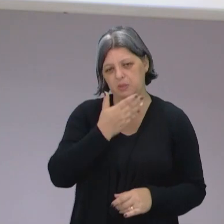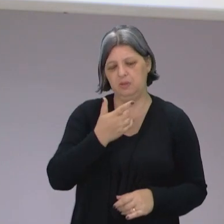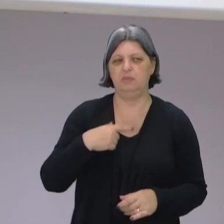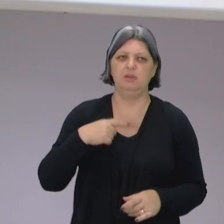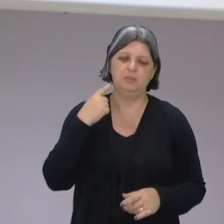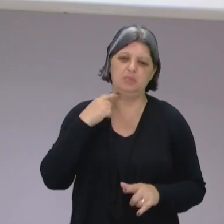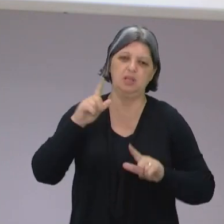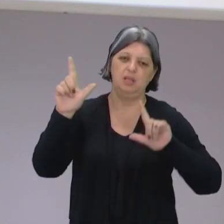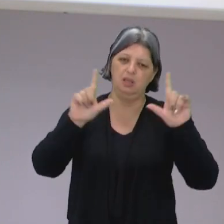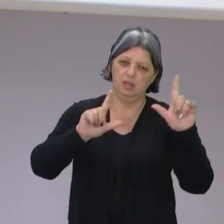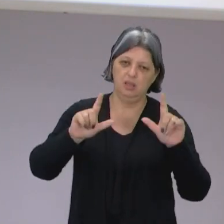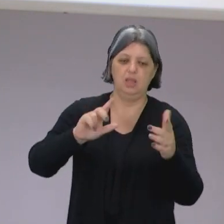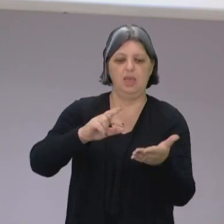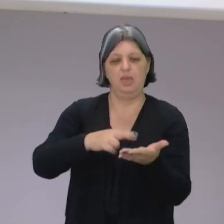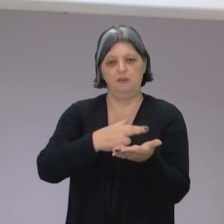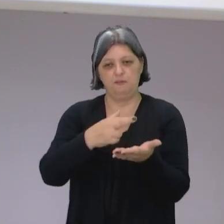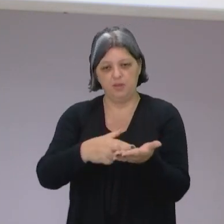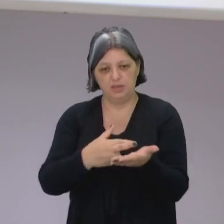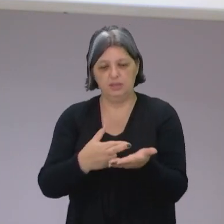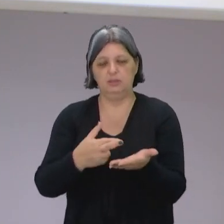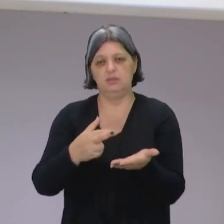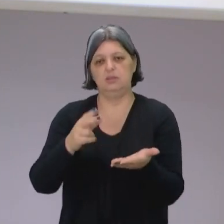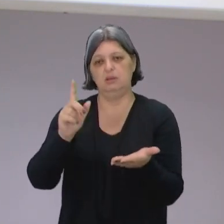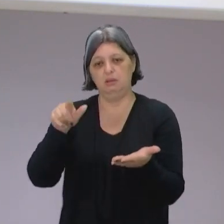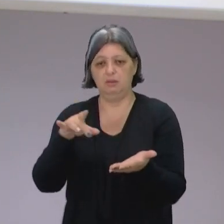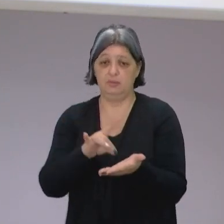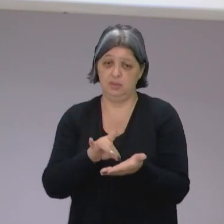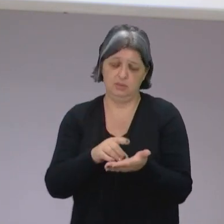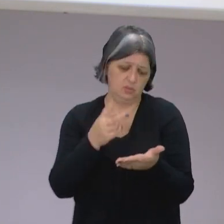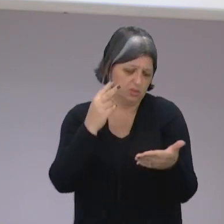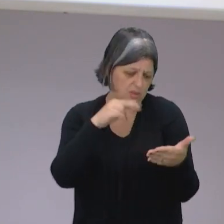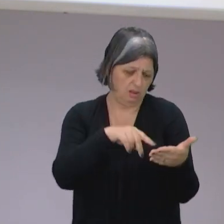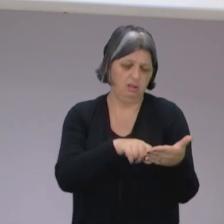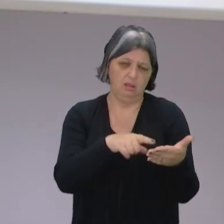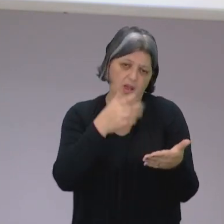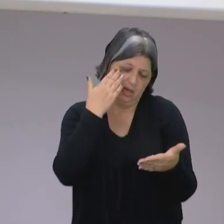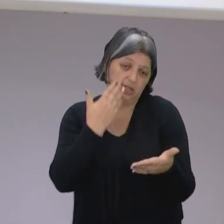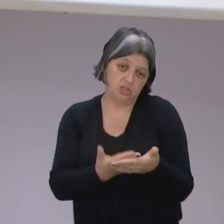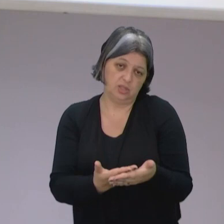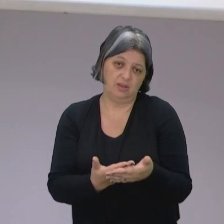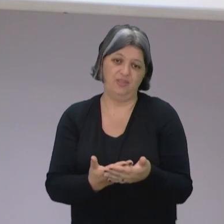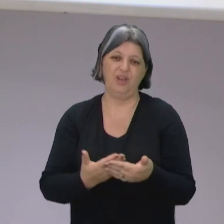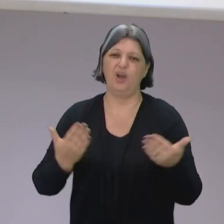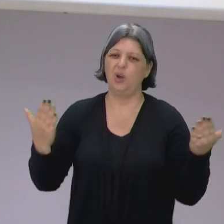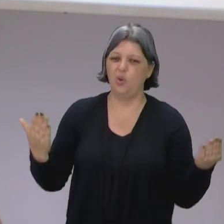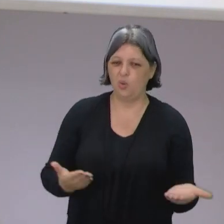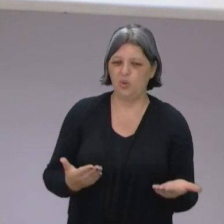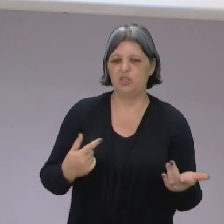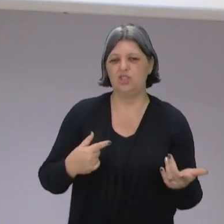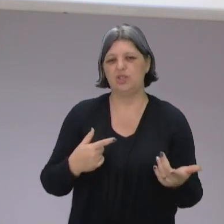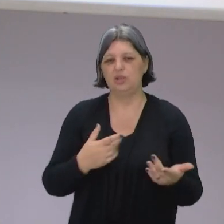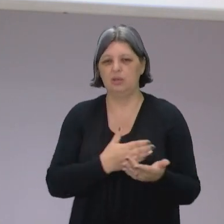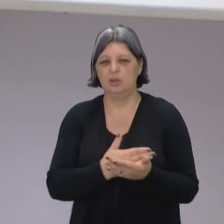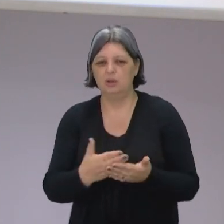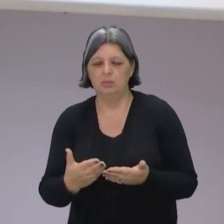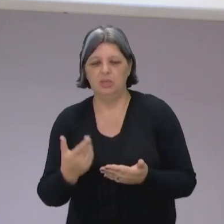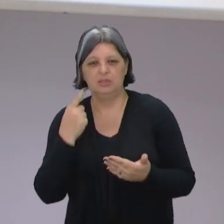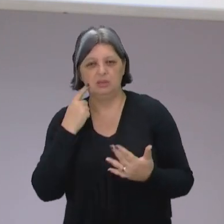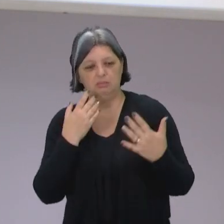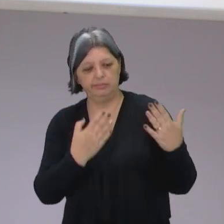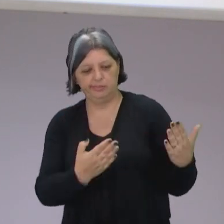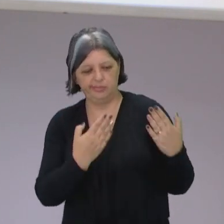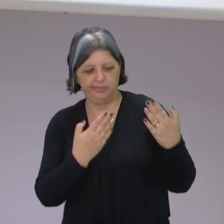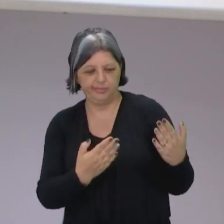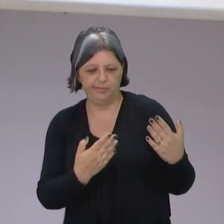canal essa revista você lia e acreditava e pronto. Hoje não, hoje a gente já com essa tarimba, né, de